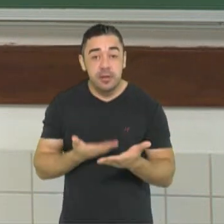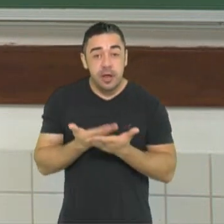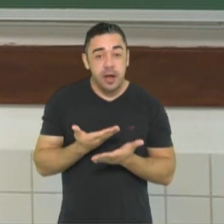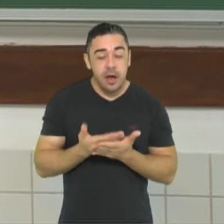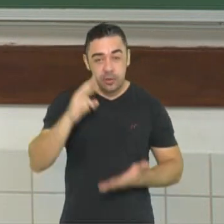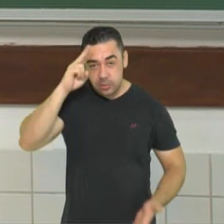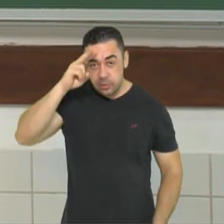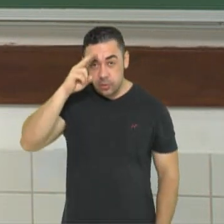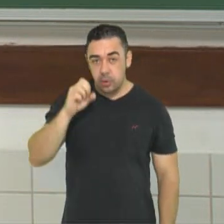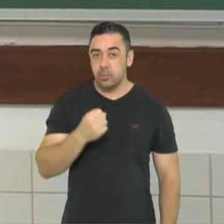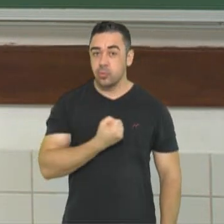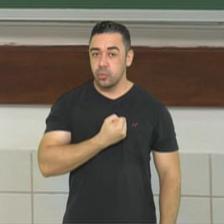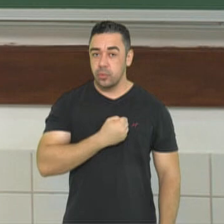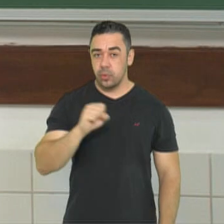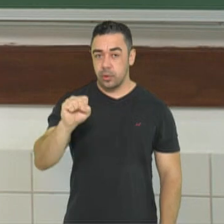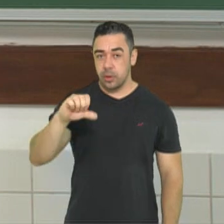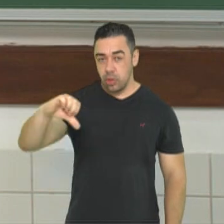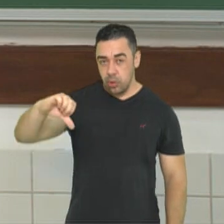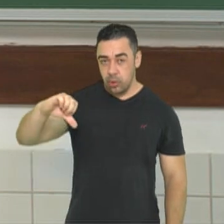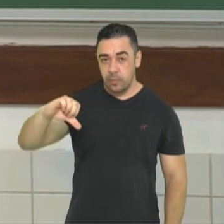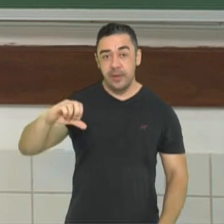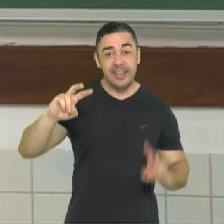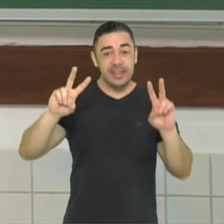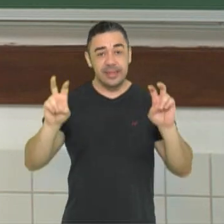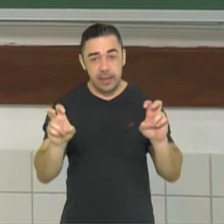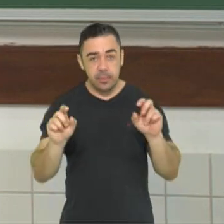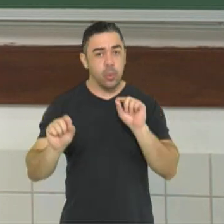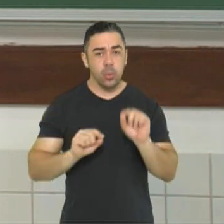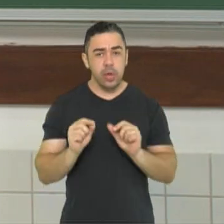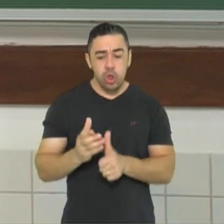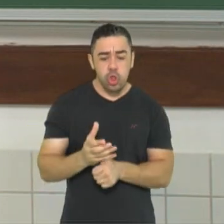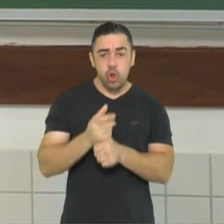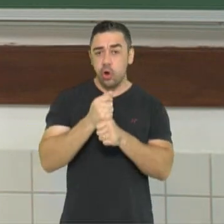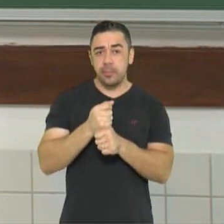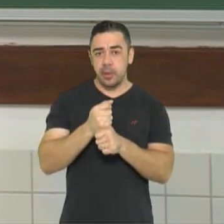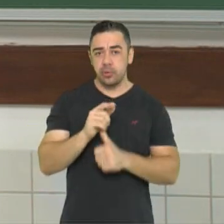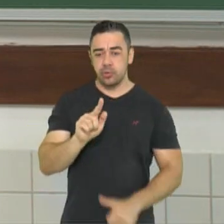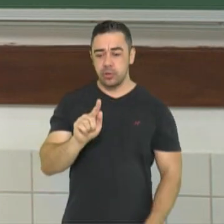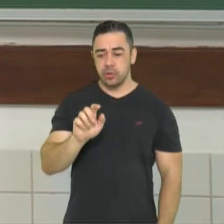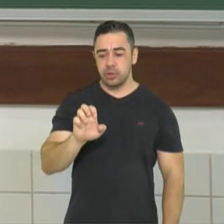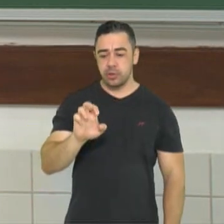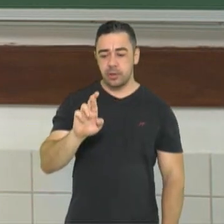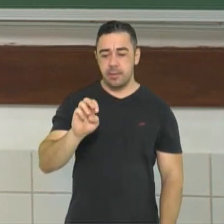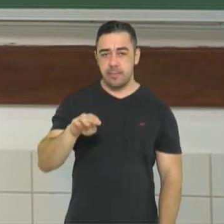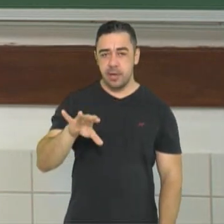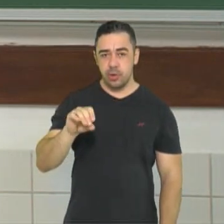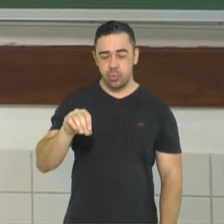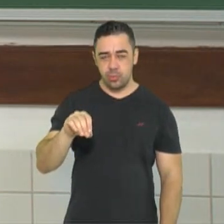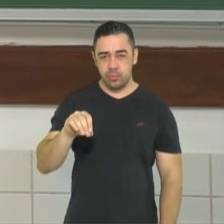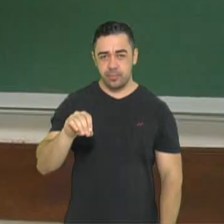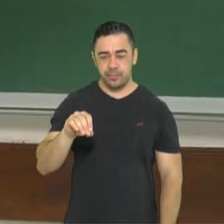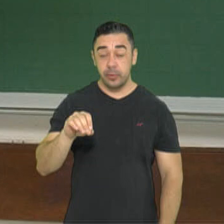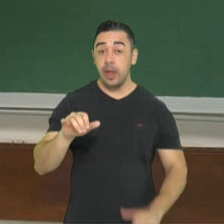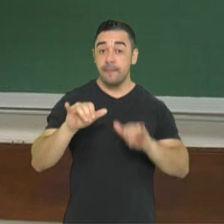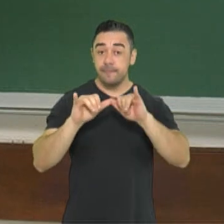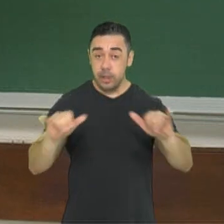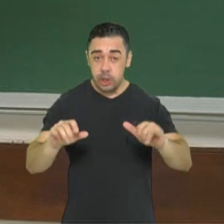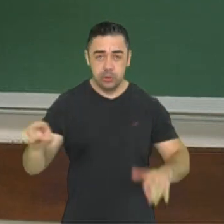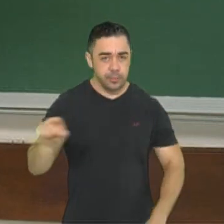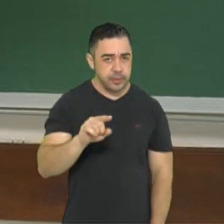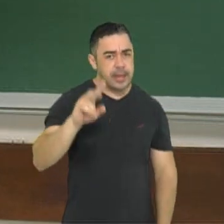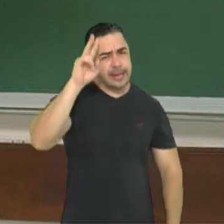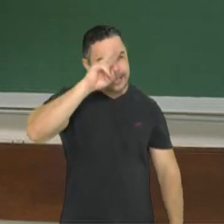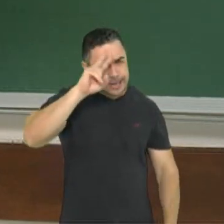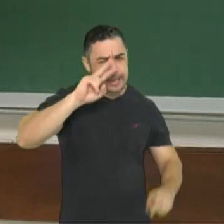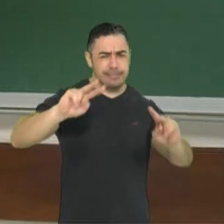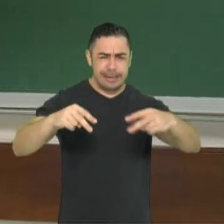aula de História 89. Vamos trabalhar o tema Domínios Germanos, mas antes eu tenho para vocês dois recados muito importantes. Lembram daquele link